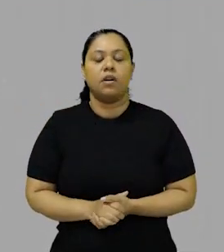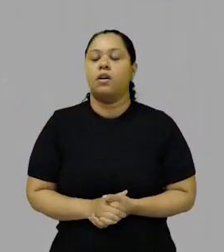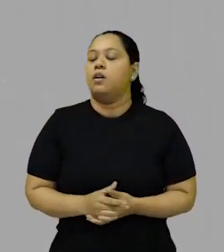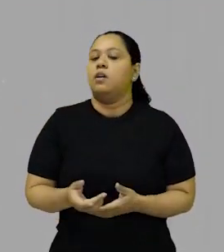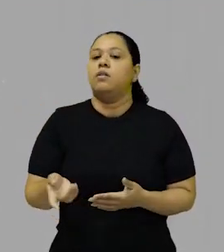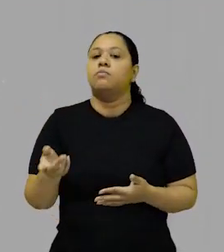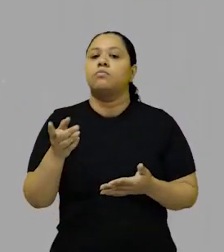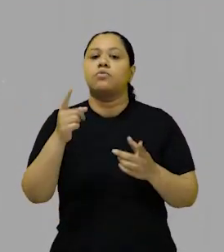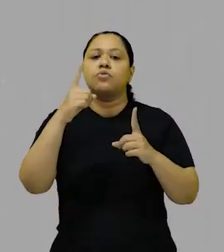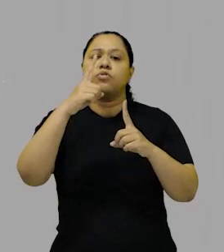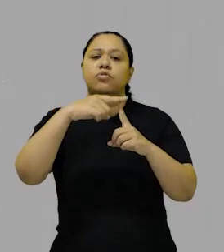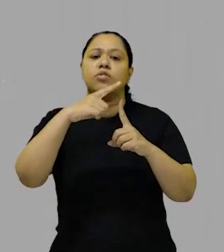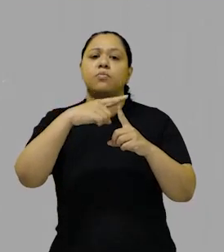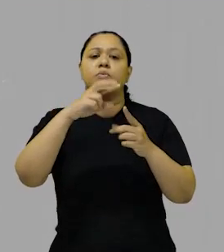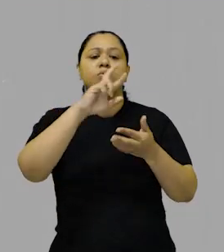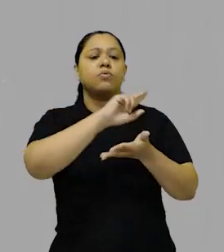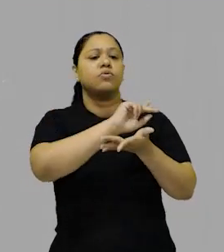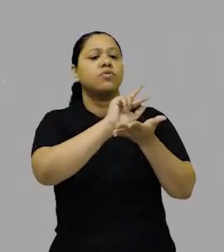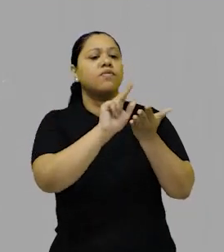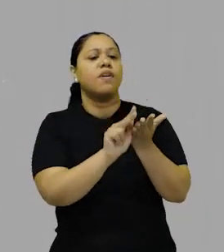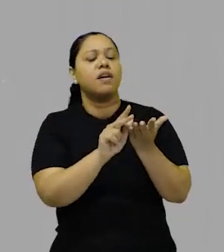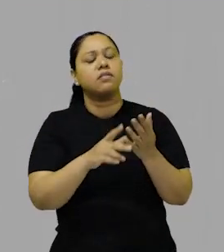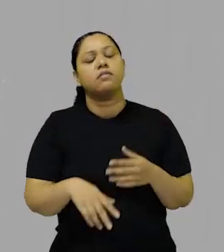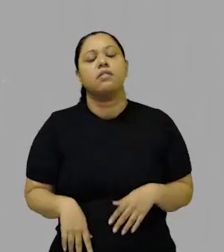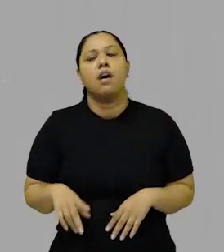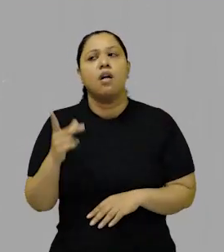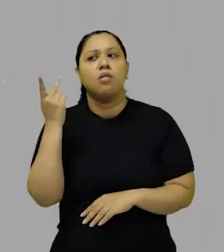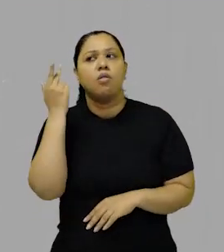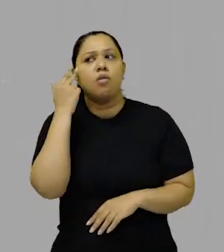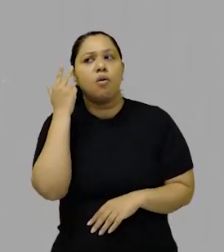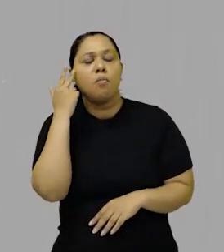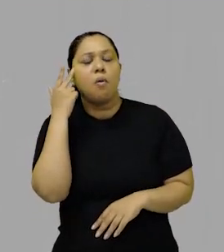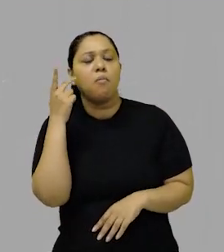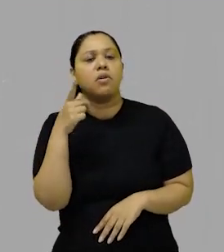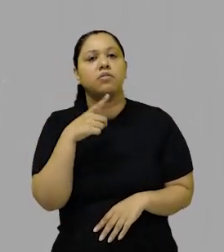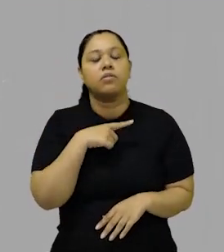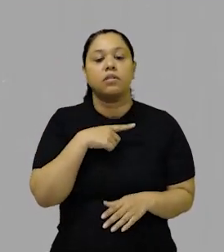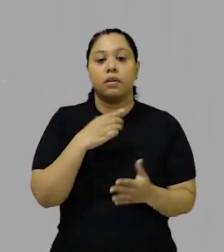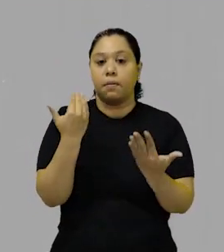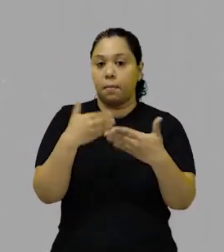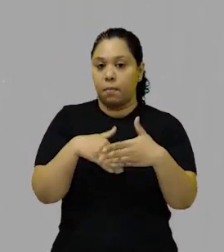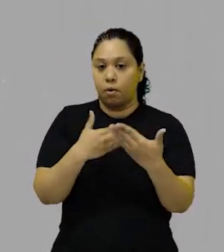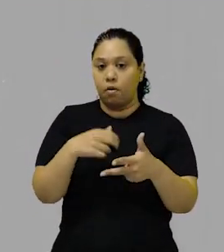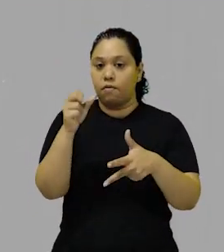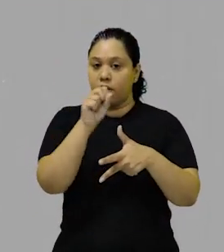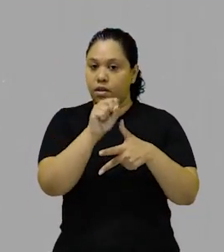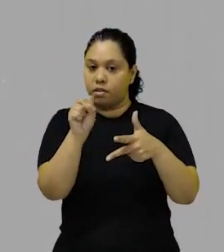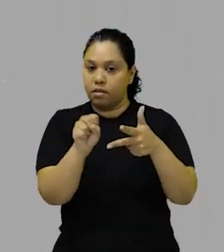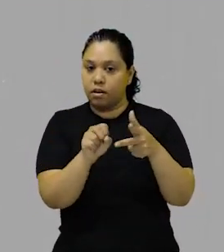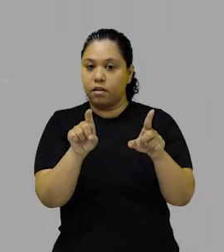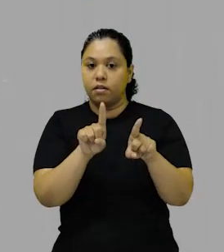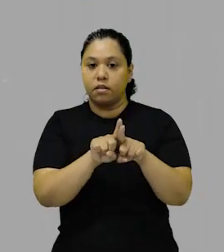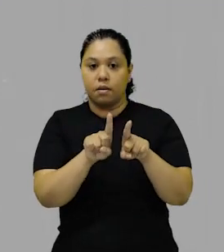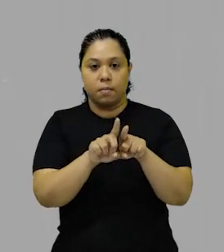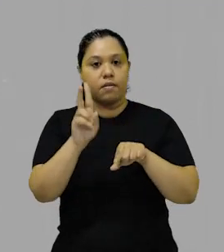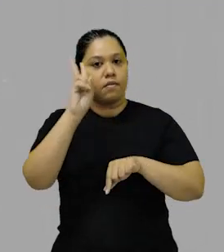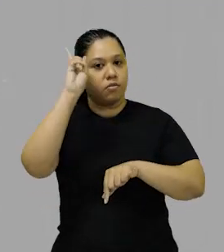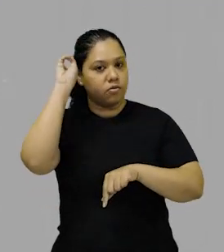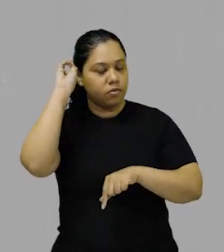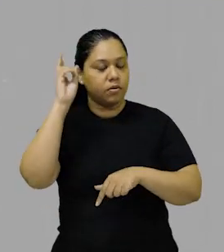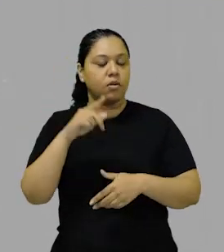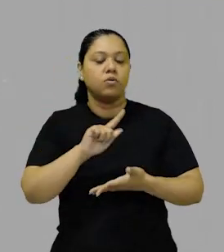de texto que normalmente são recorrentes nas provas de vestibular e nas provas do Enem. E além de falar dos